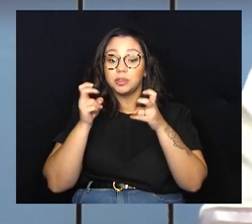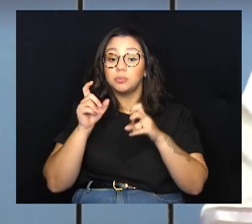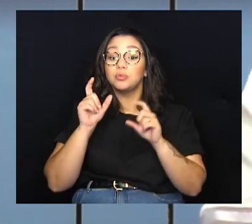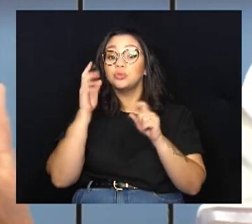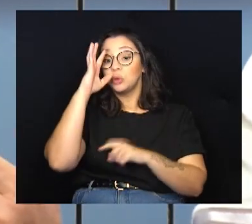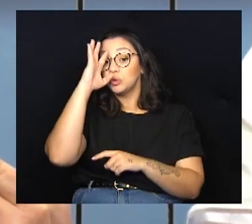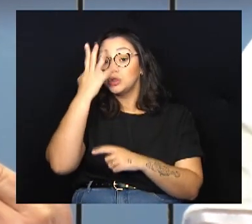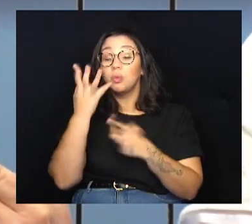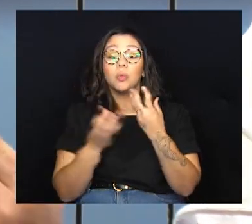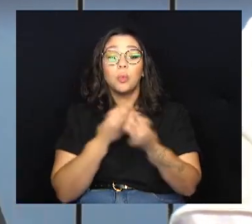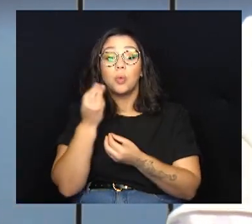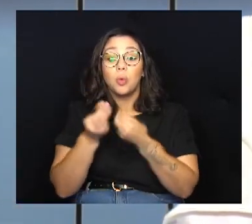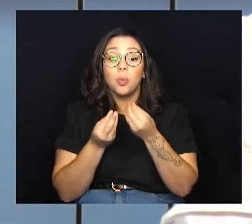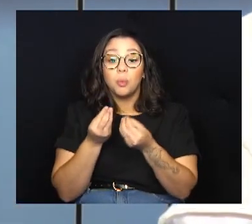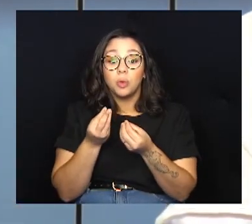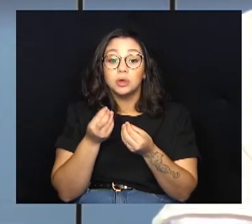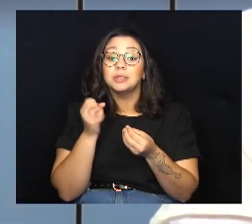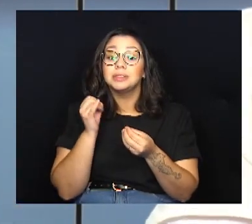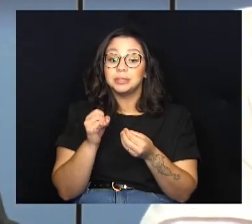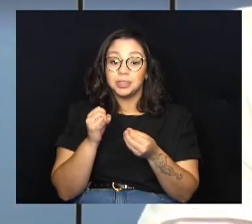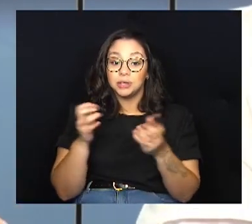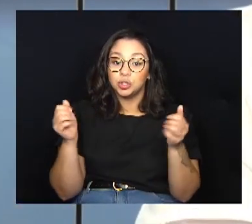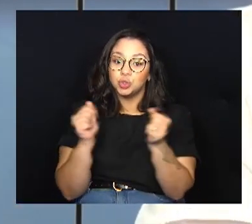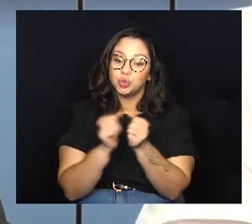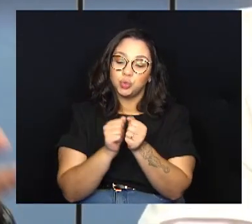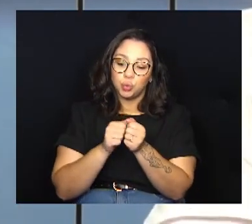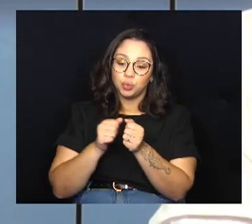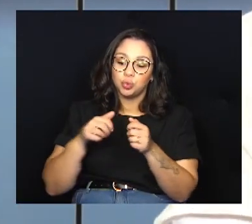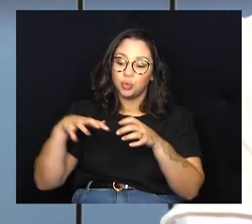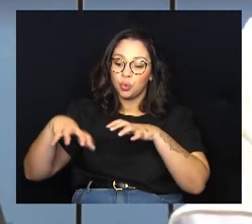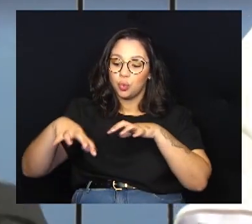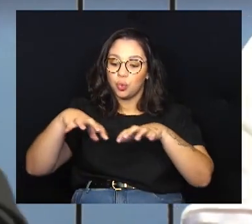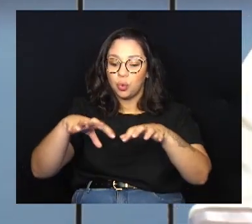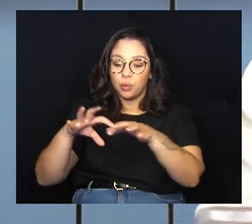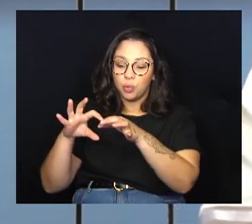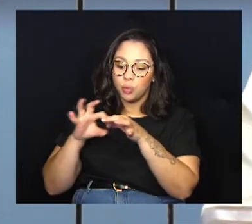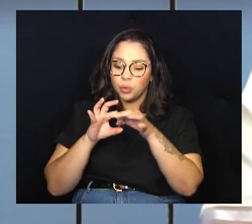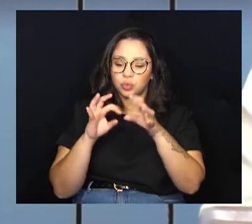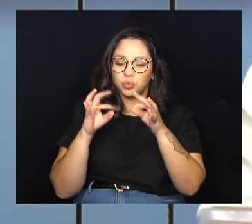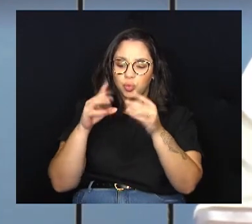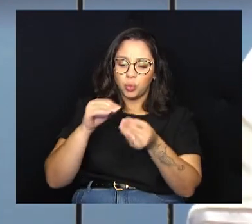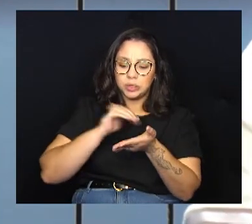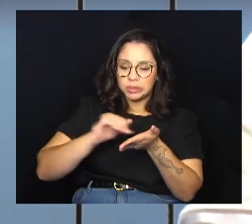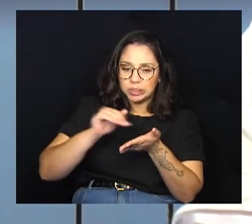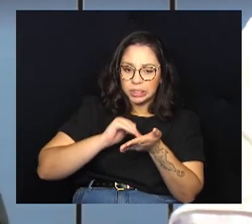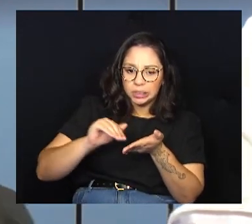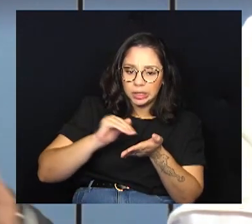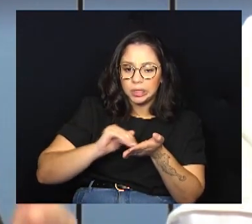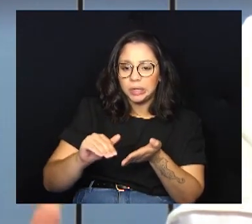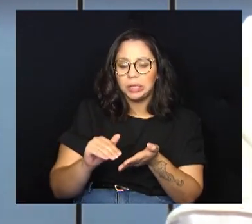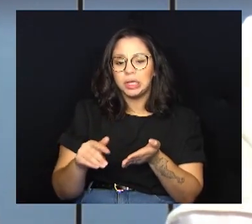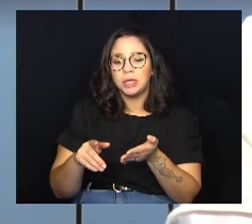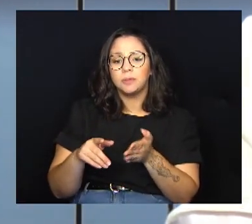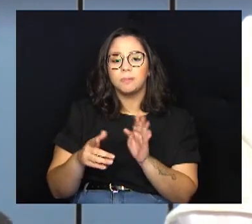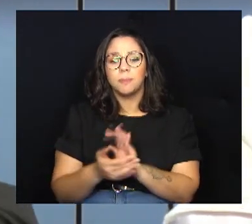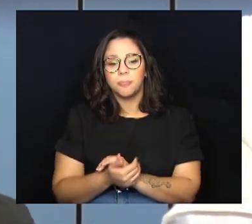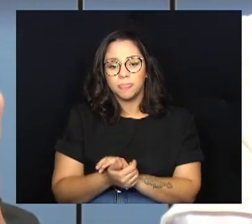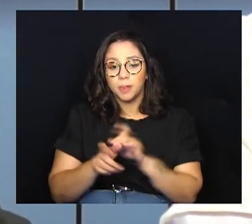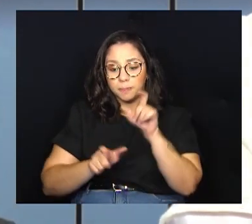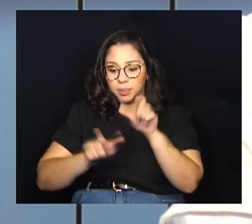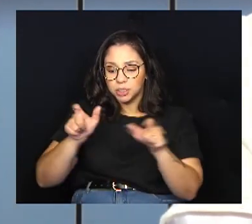teria que ser a Secretaria da Saúde. Que responde. Que teria que informar isso, que poderia informar essa. Tá bom, daqui a pouco você